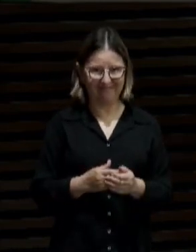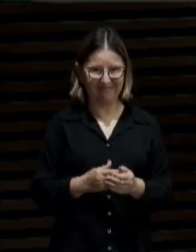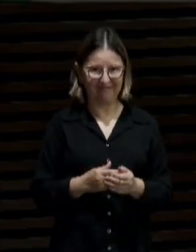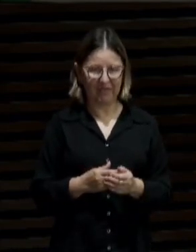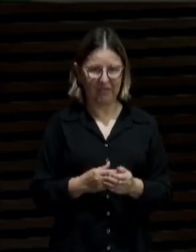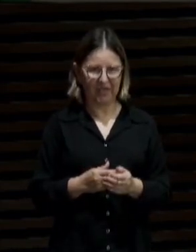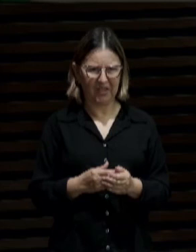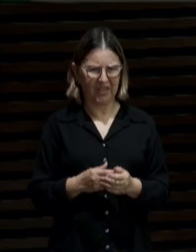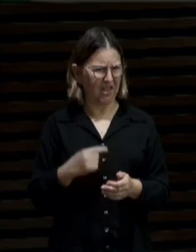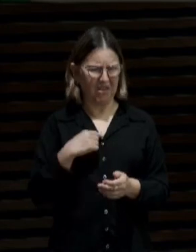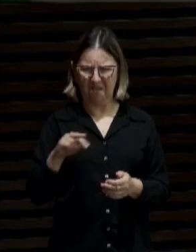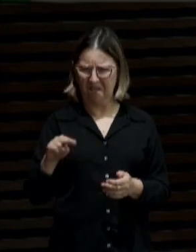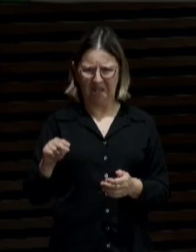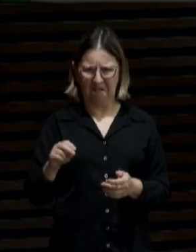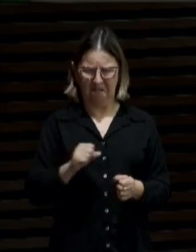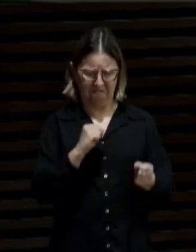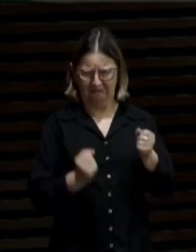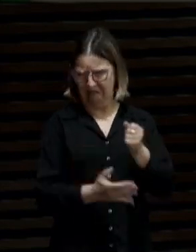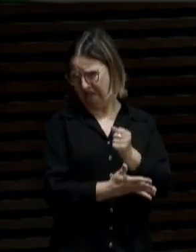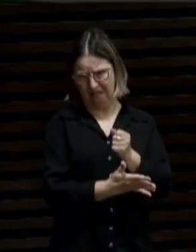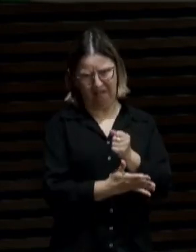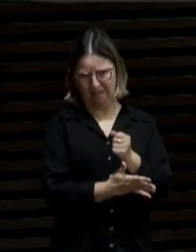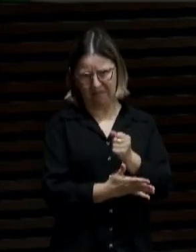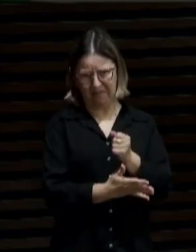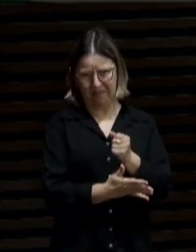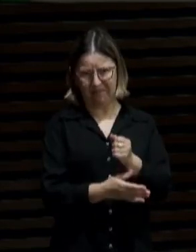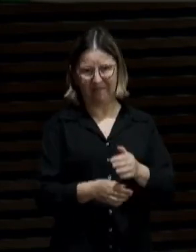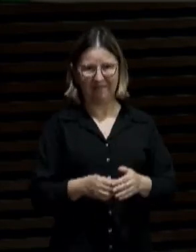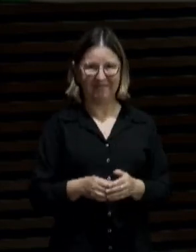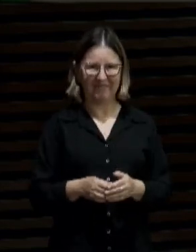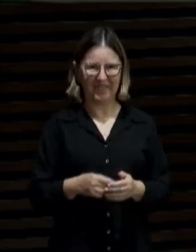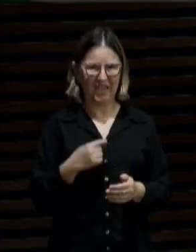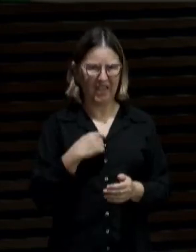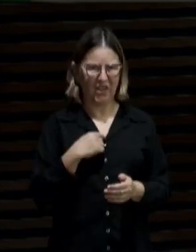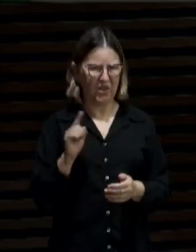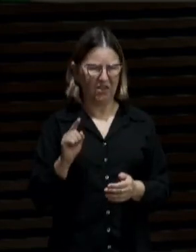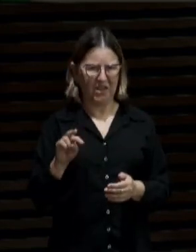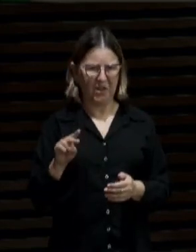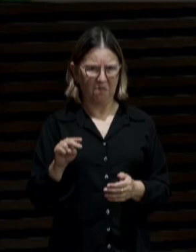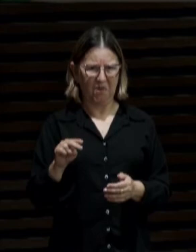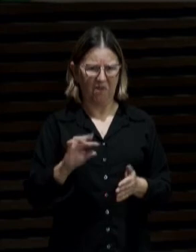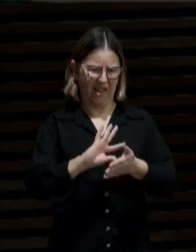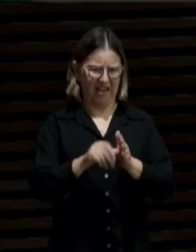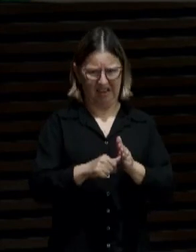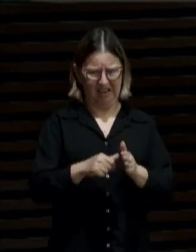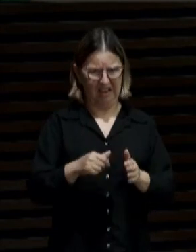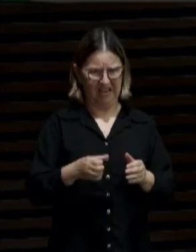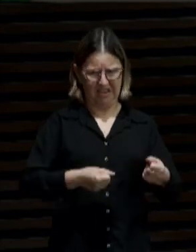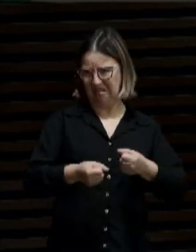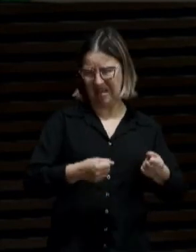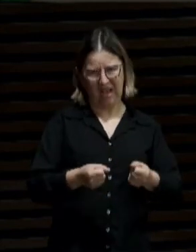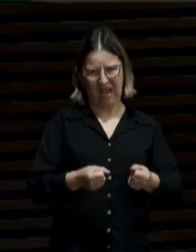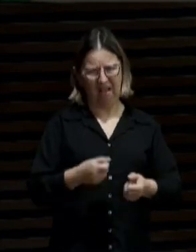esses corruptos aí que não param de roubar. Eu não sou que nem o cara que levou meu carro semana passada. Eu sou melhor que